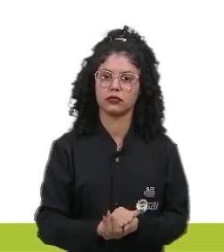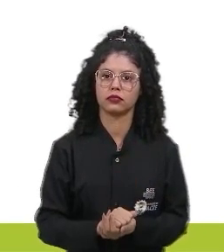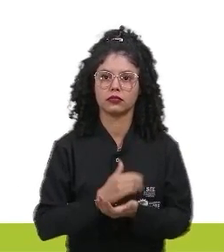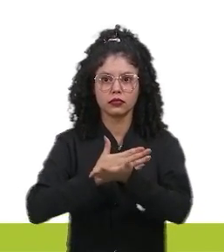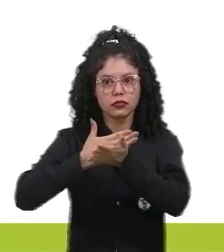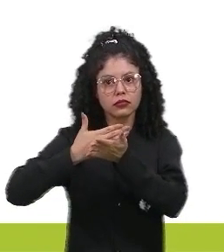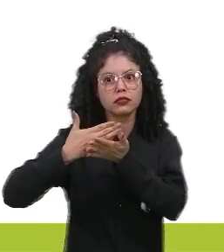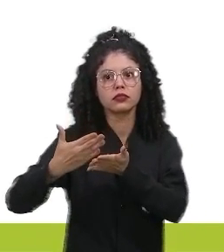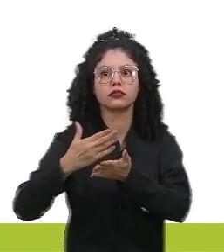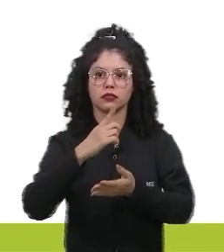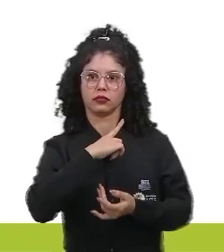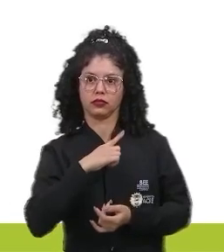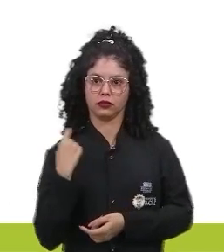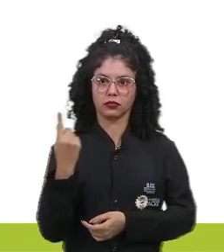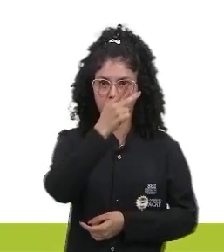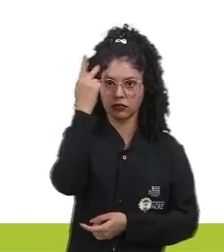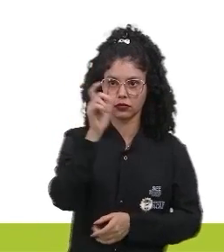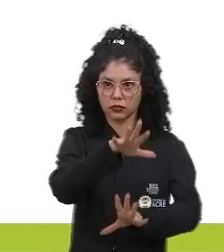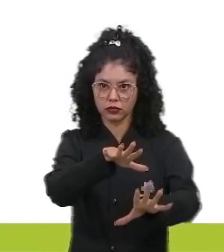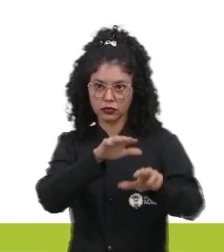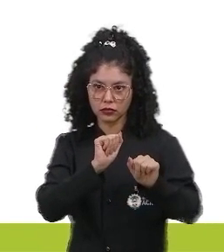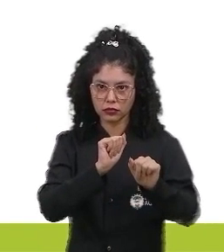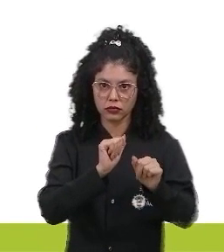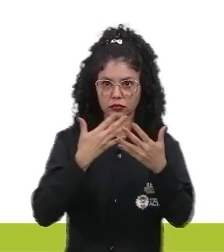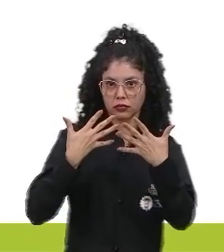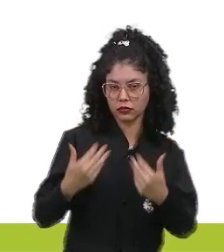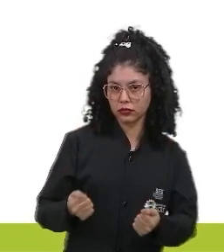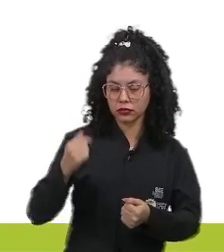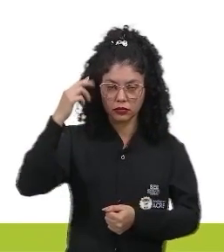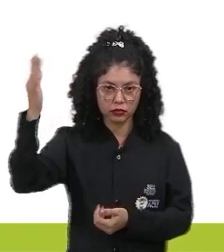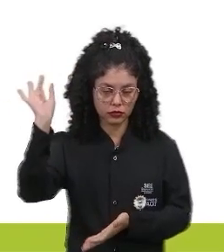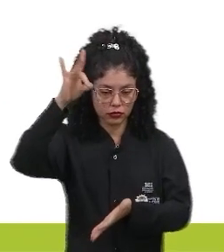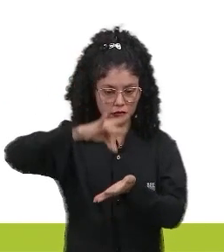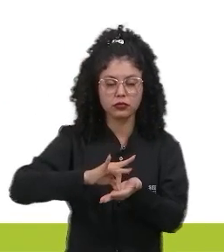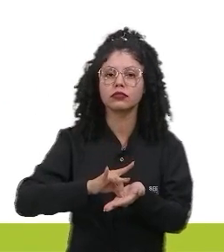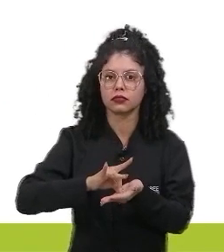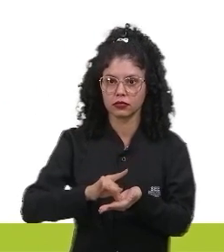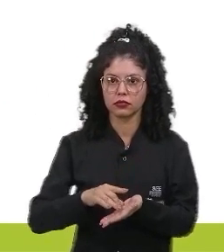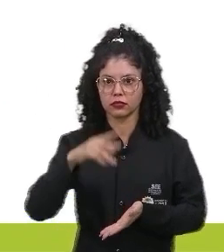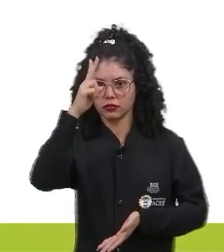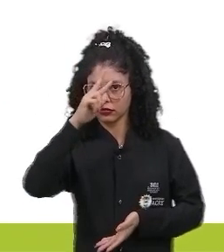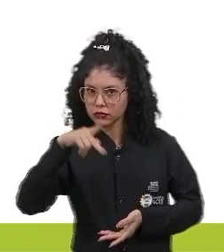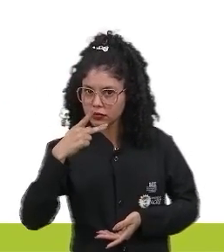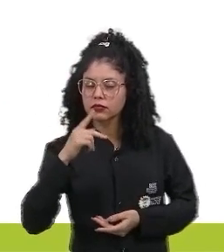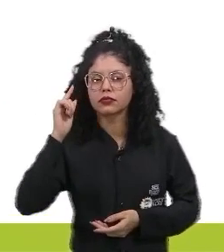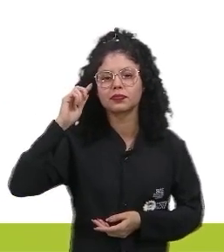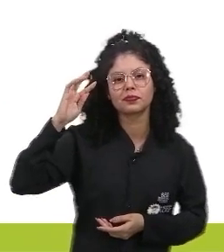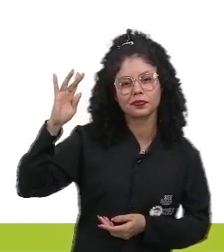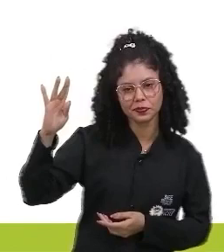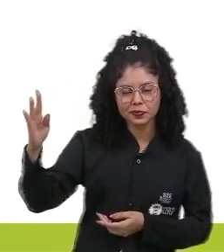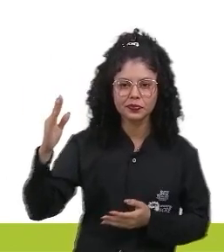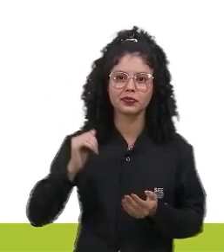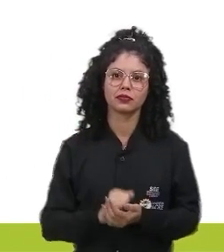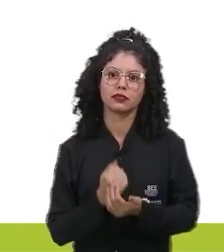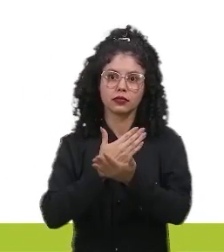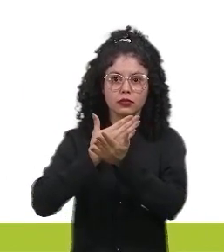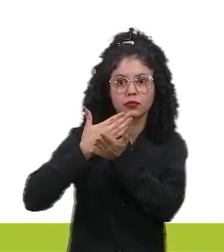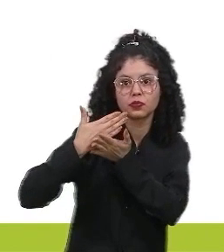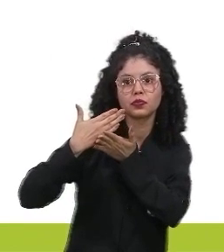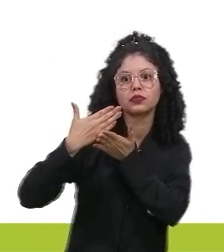são iniciativas que um indivíduo toma para a realização de sonhos né galera lembra falamos de sonhos né E essas